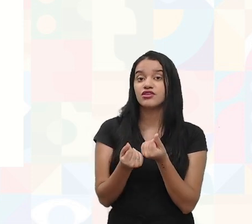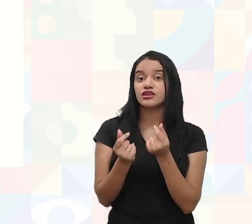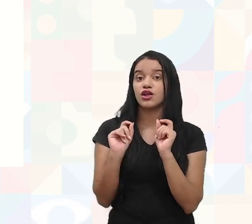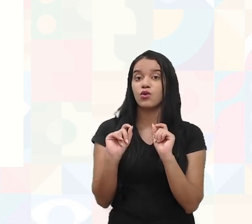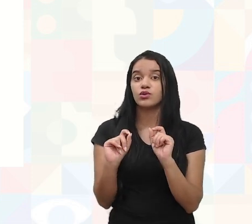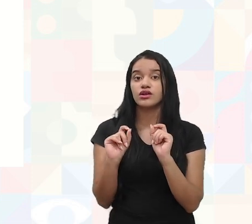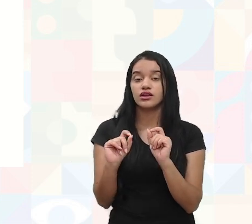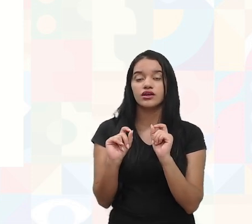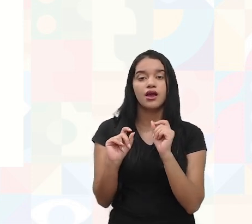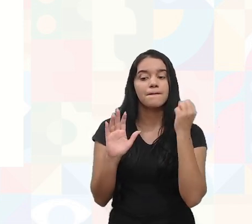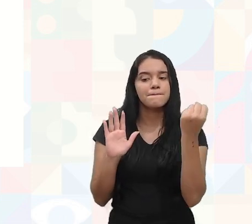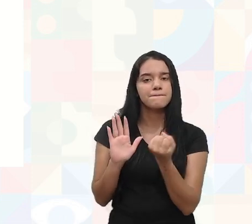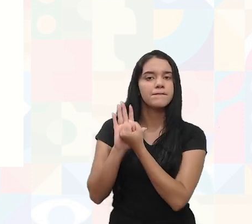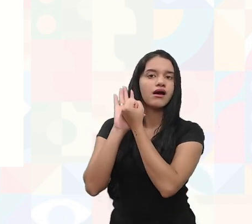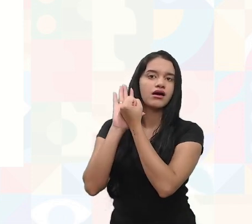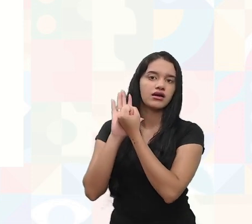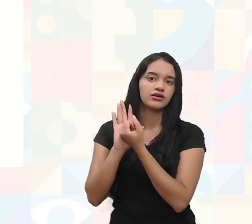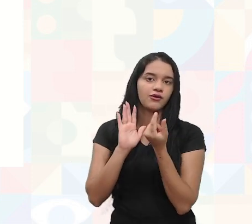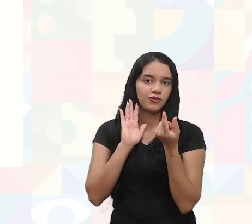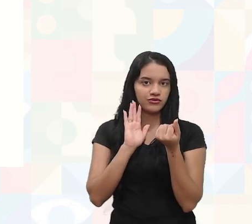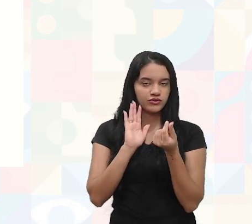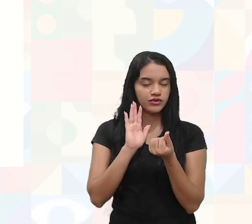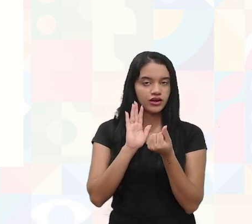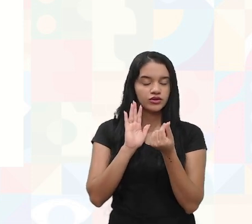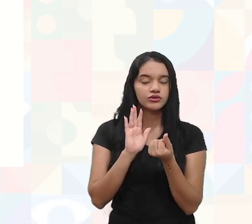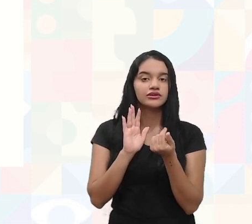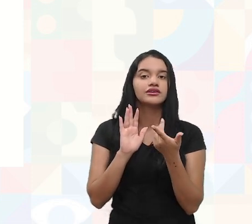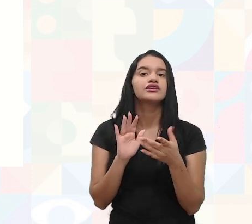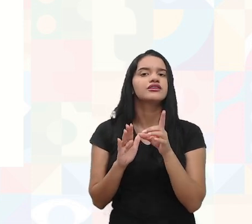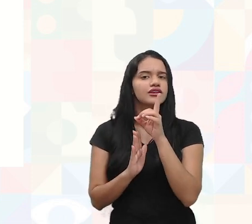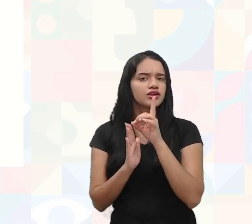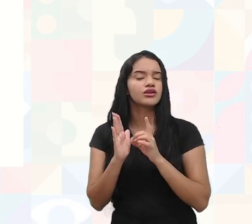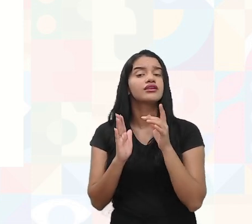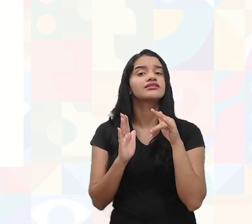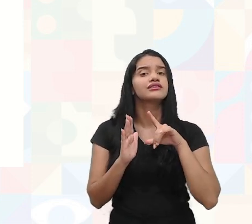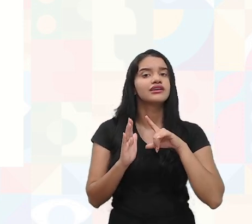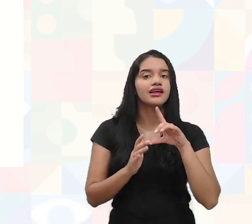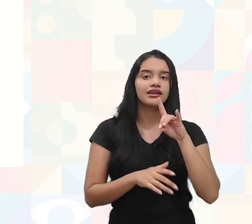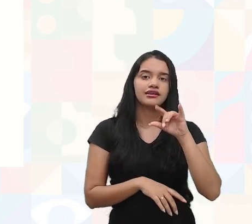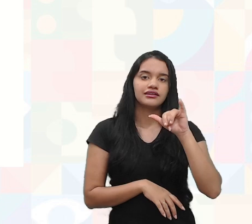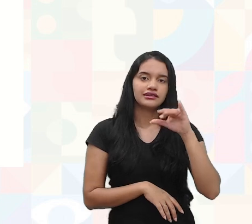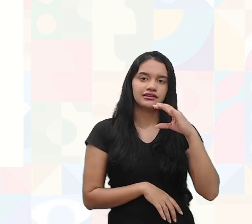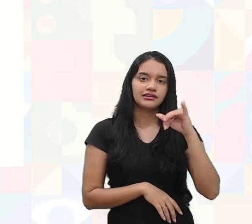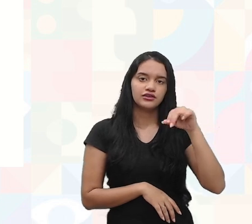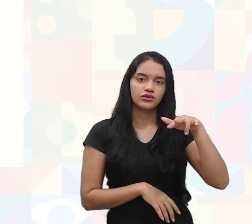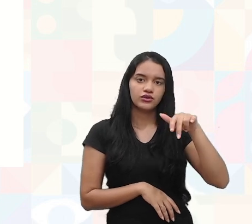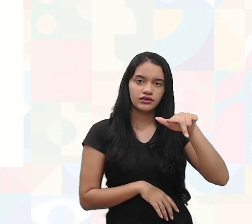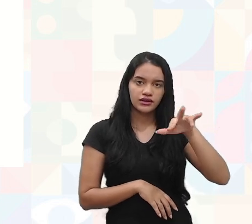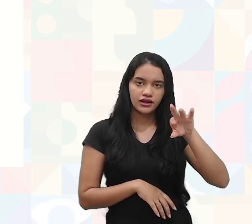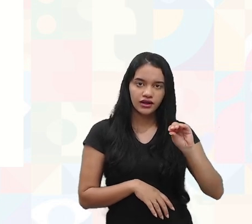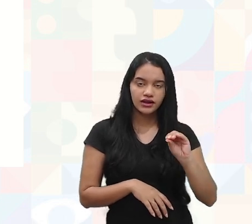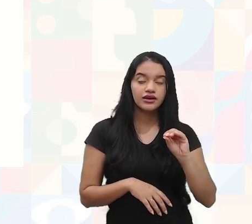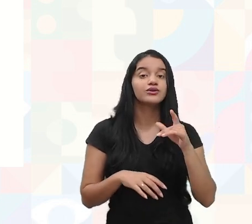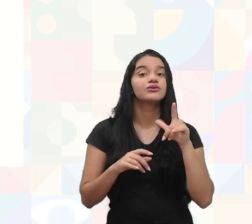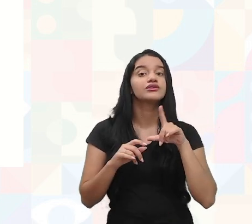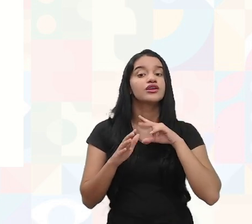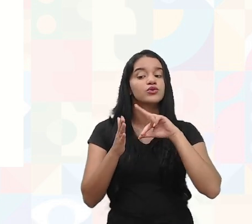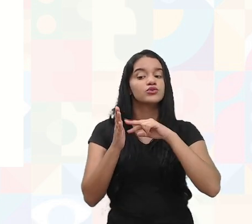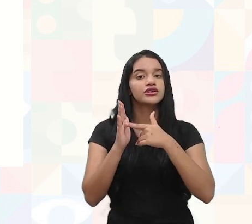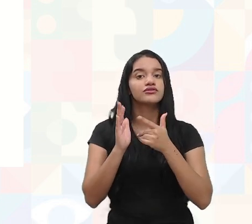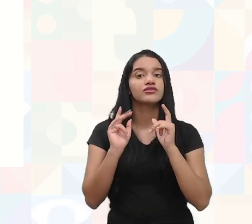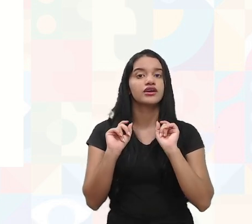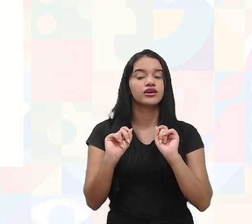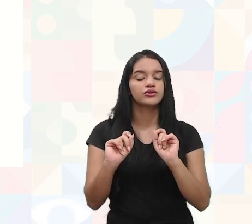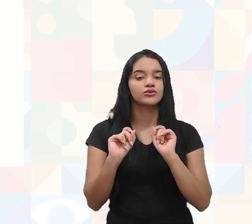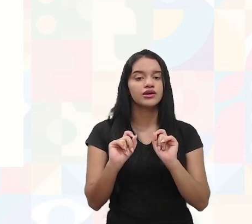o preço. Então, de acordo com o dicionário, a gente tem esse significado em relação a precificar,